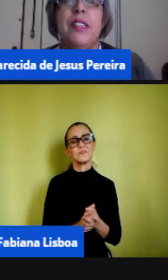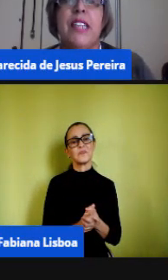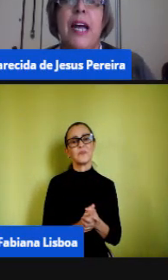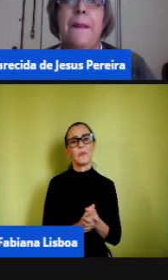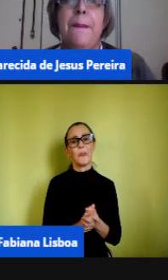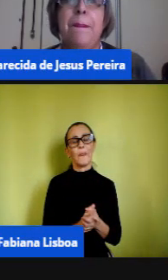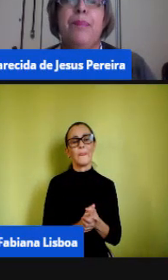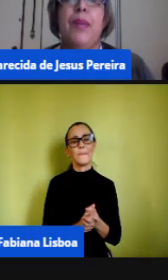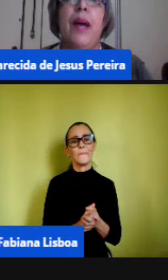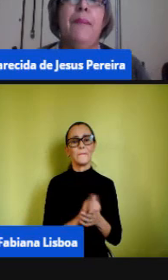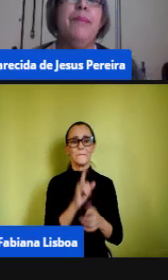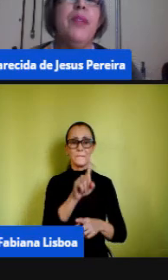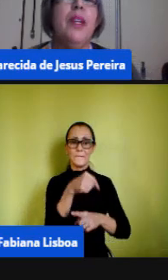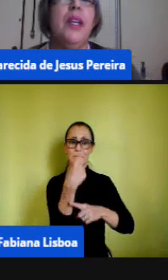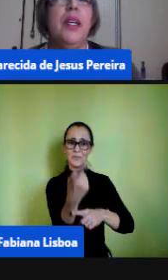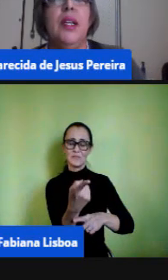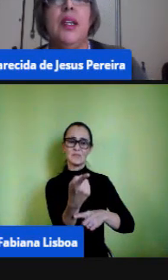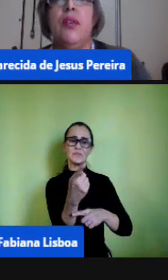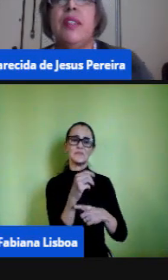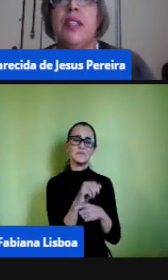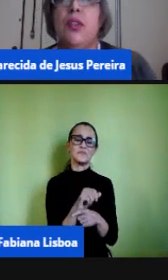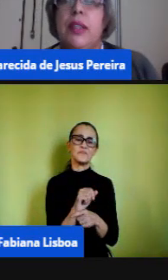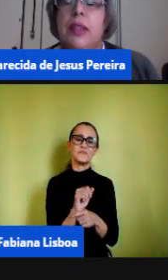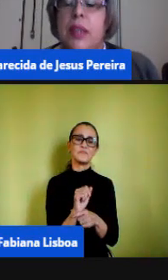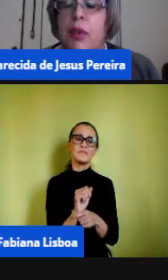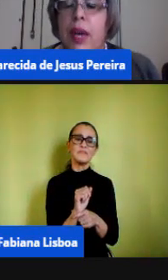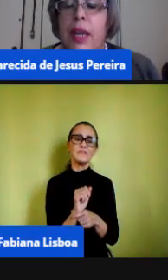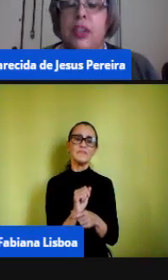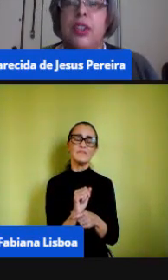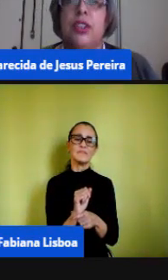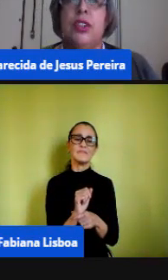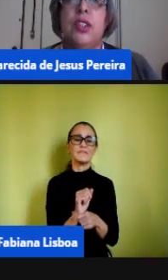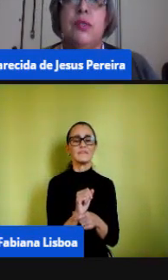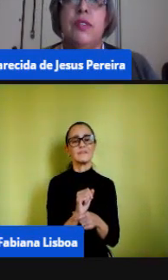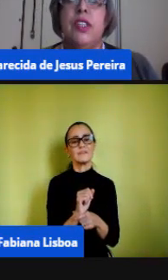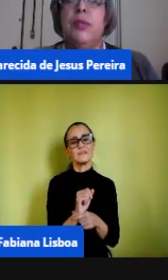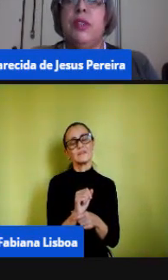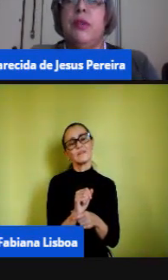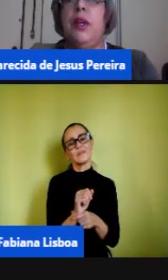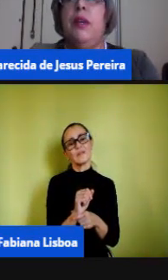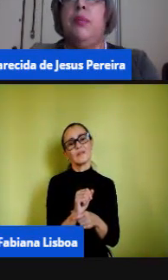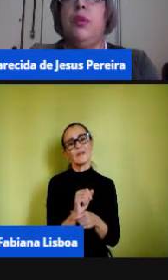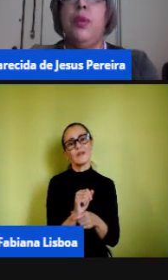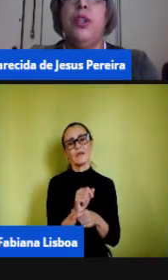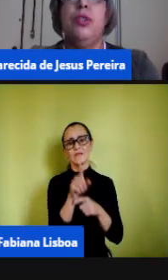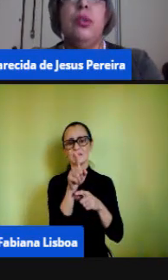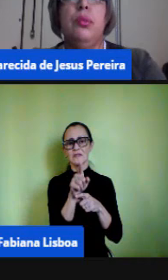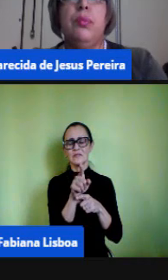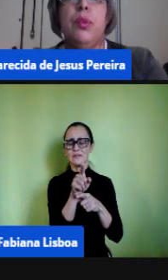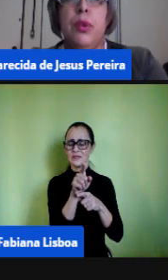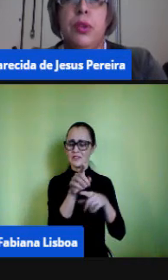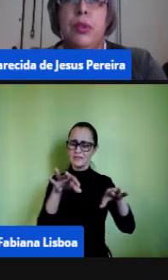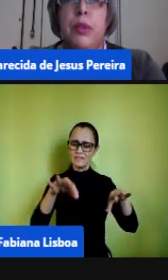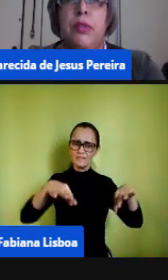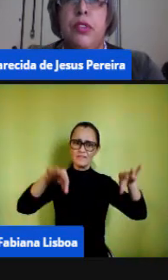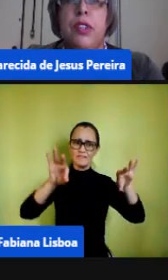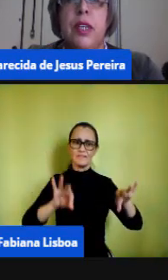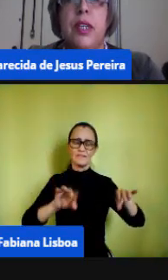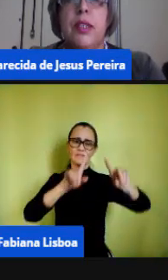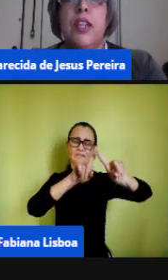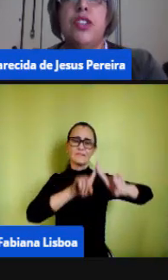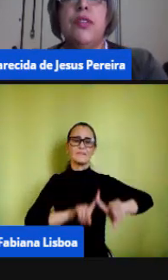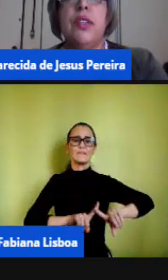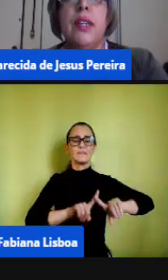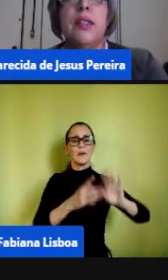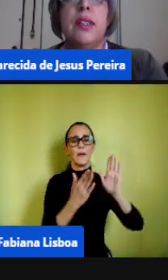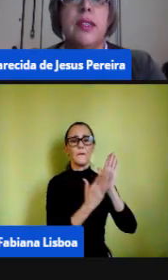Pode passar? Tá. Então, com essa toalha de tabuada, gente, nós estamos fazendo propondo para